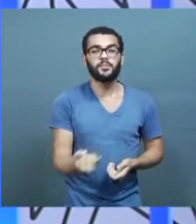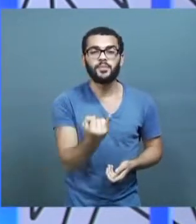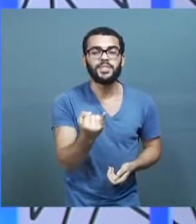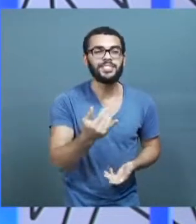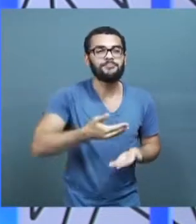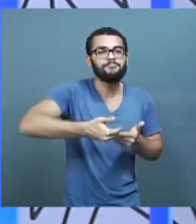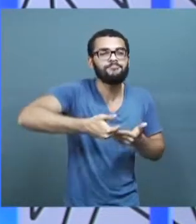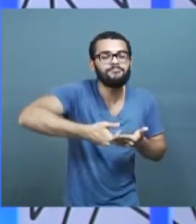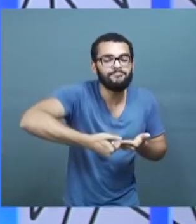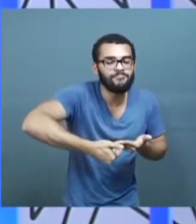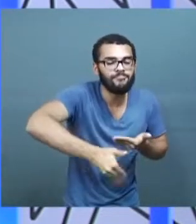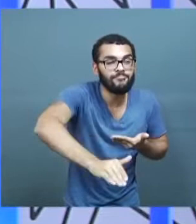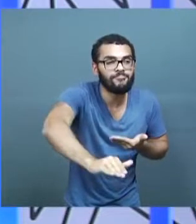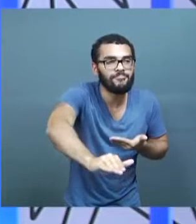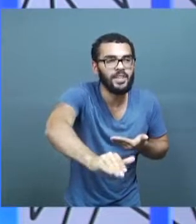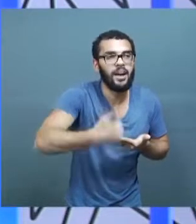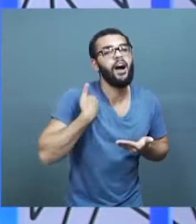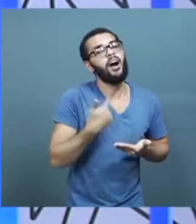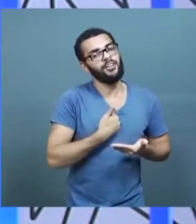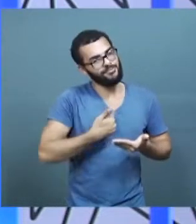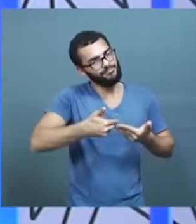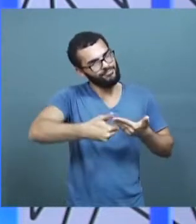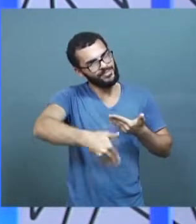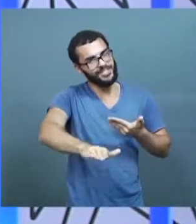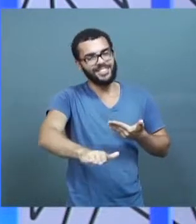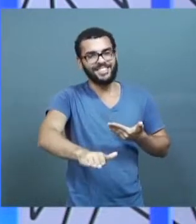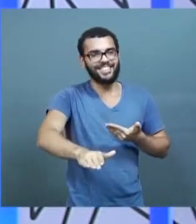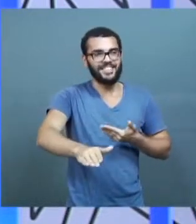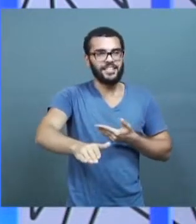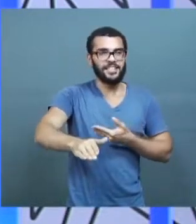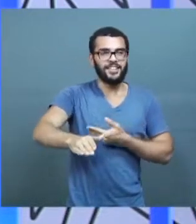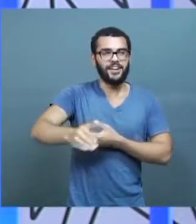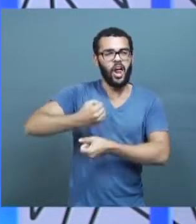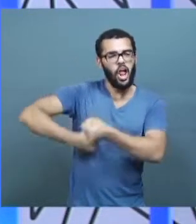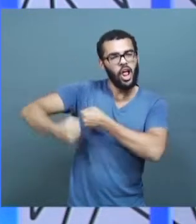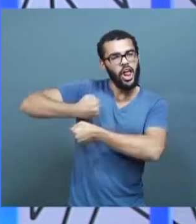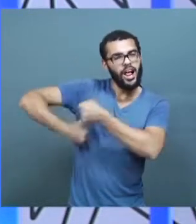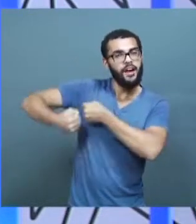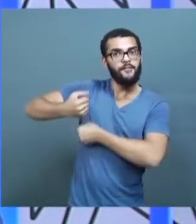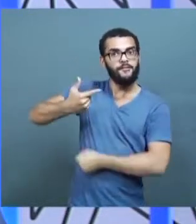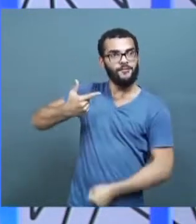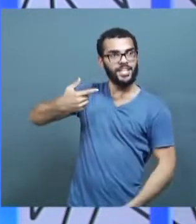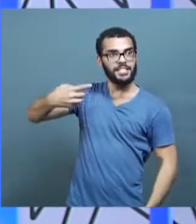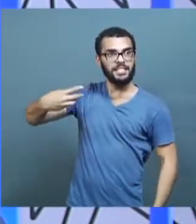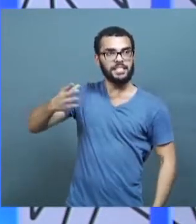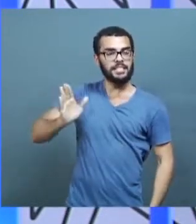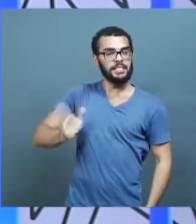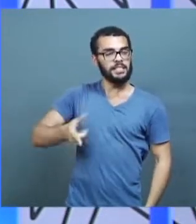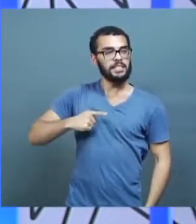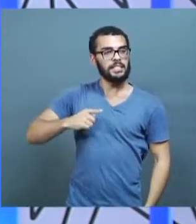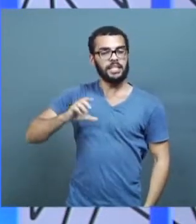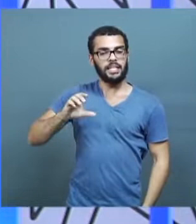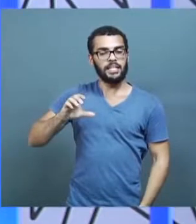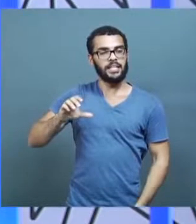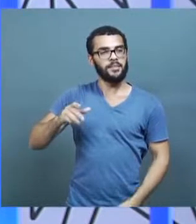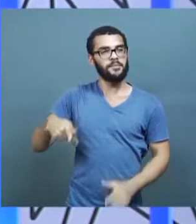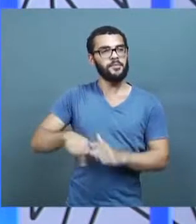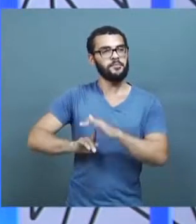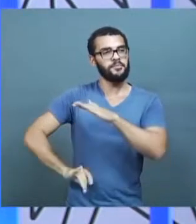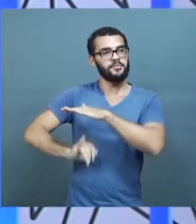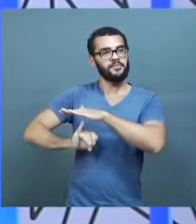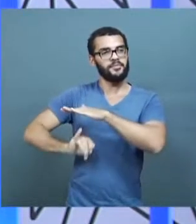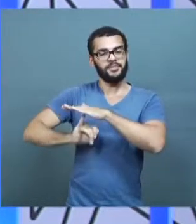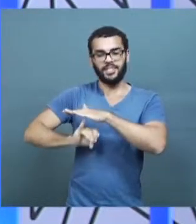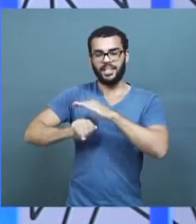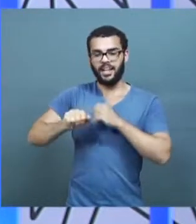passo. Eu acho que nós demos o primeiro passo há 23 anos, a Ação Moradia trabalha no sentido de desenvolvimento comunitário,